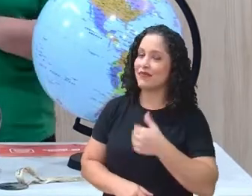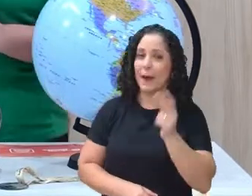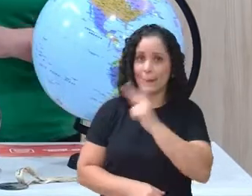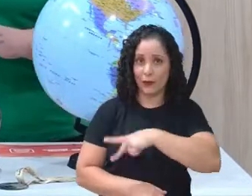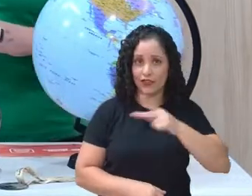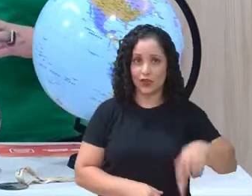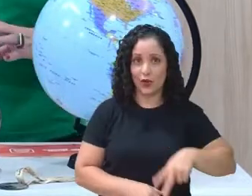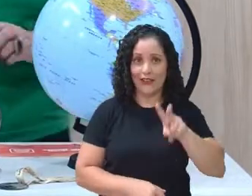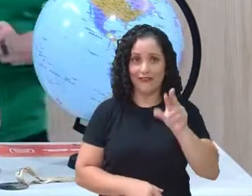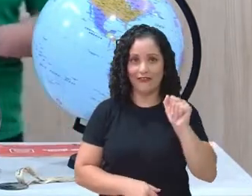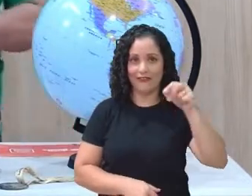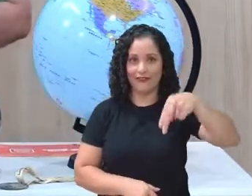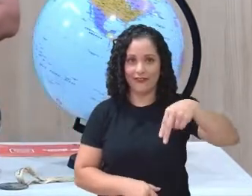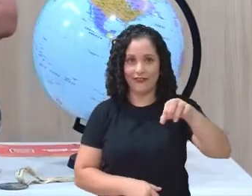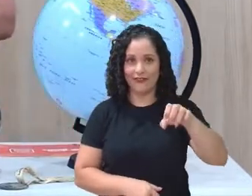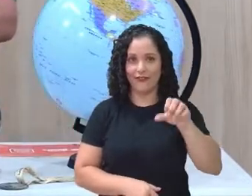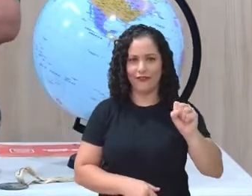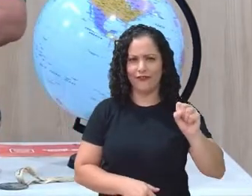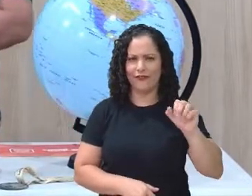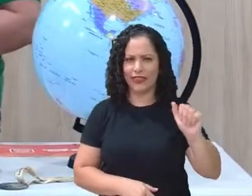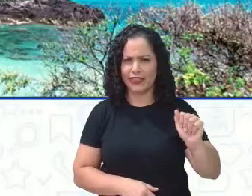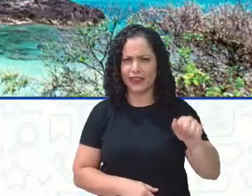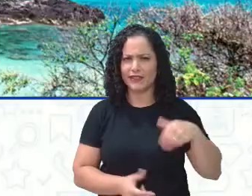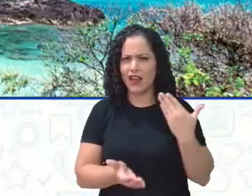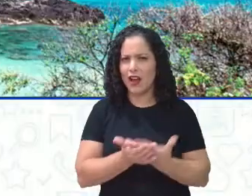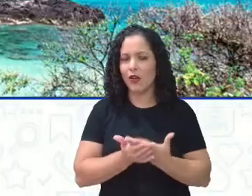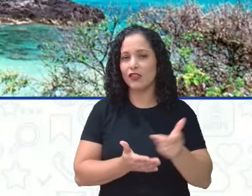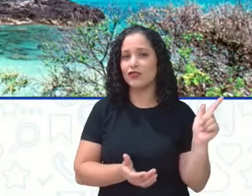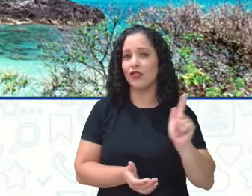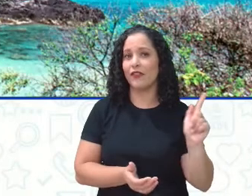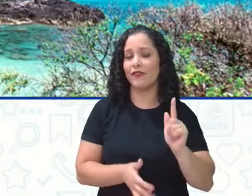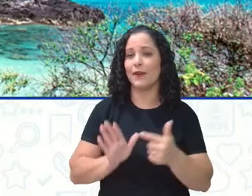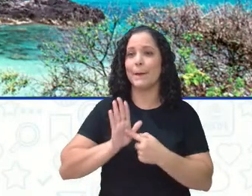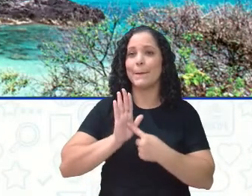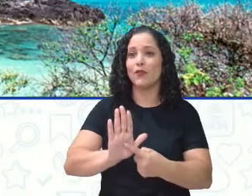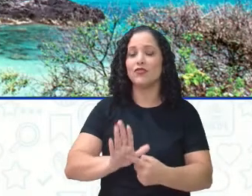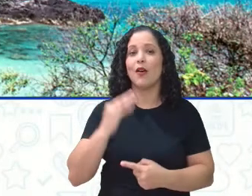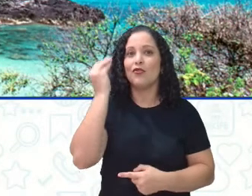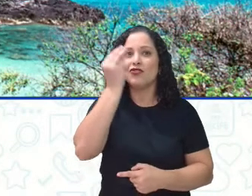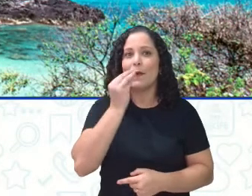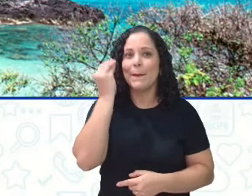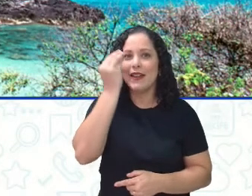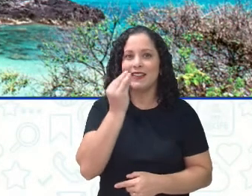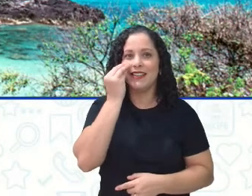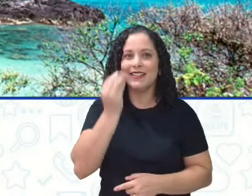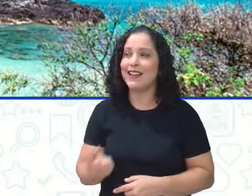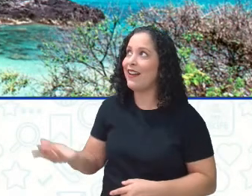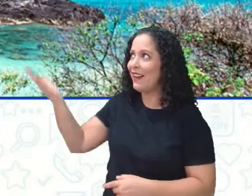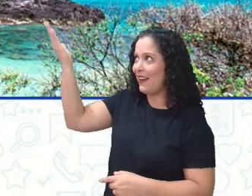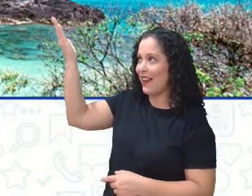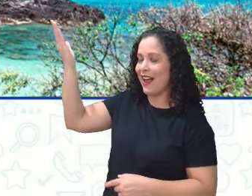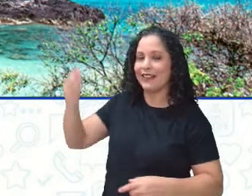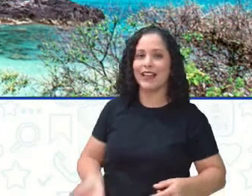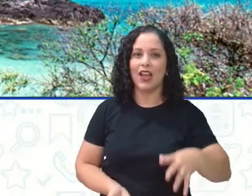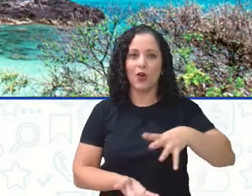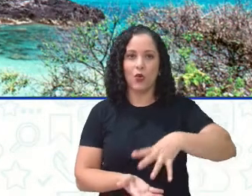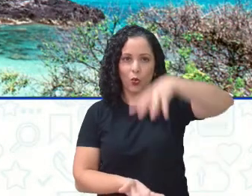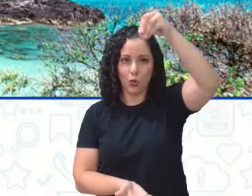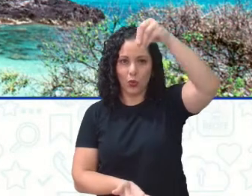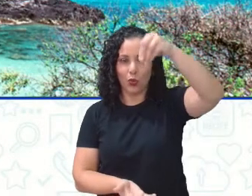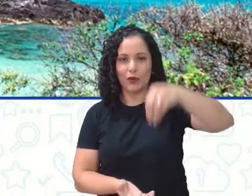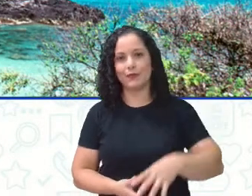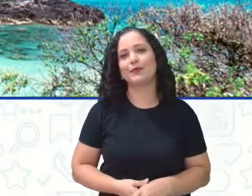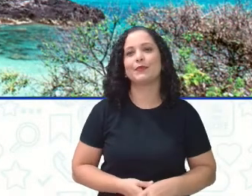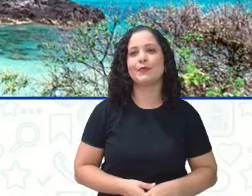de Sustentabilidade, ela trouxe para a gente aqui uma experiência que ela vivenciou muito. Ela fez um trabalho